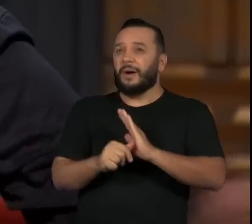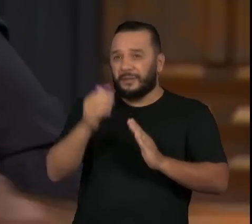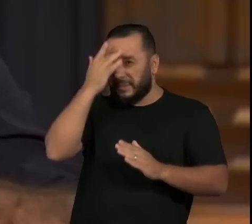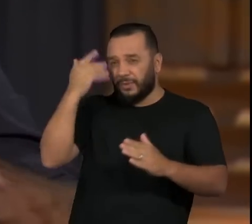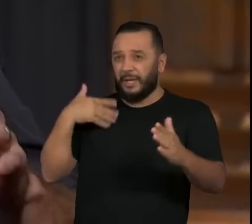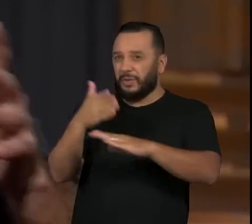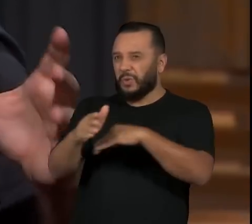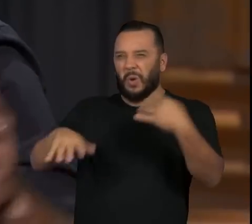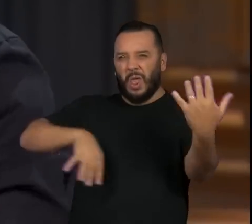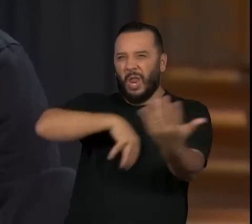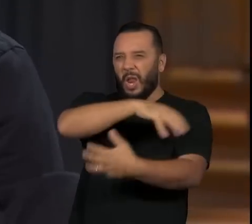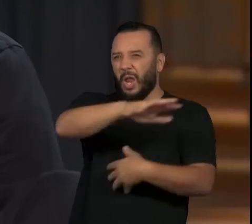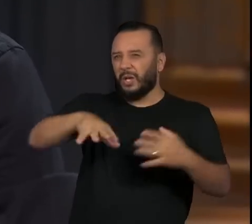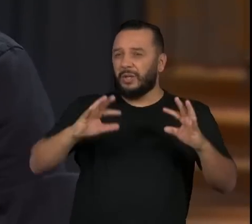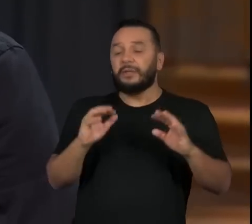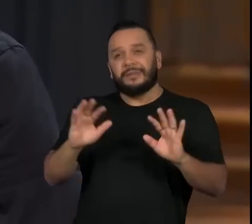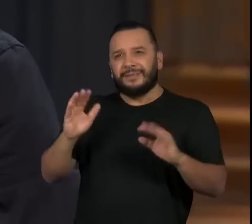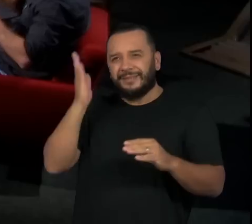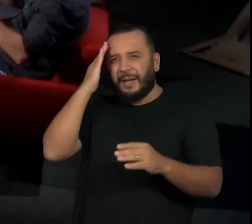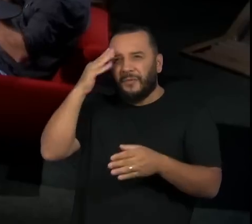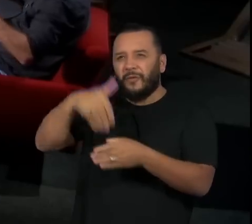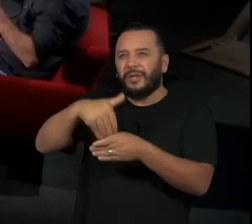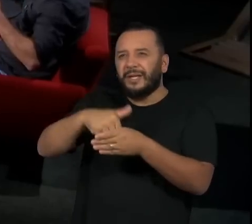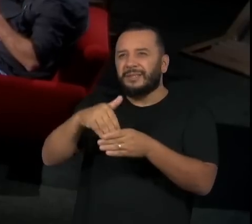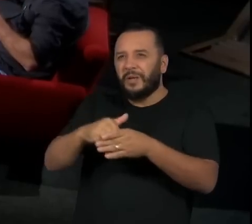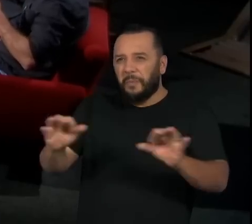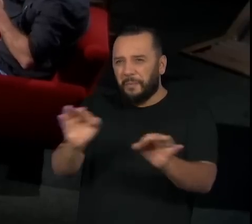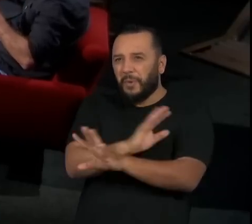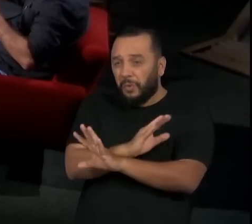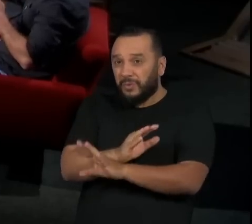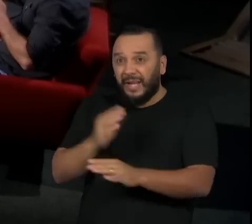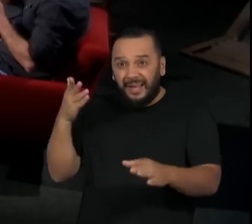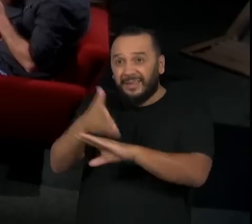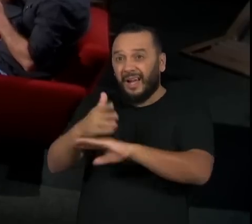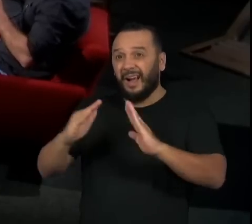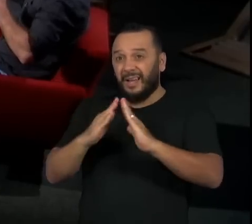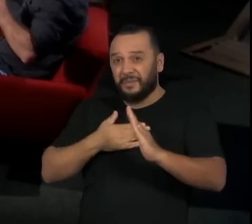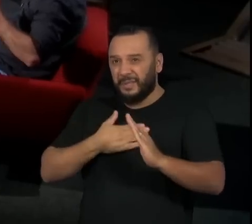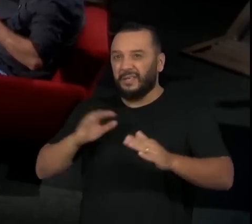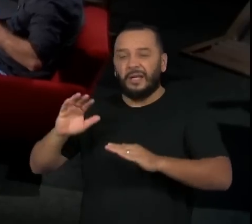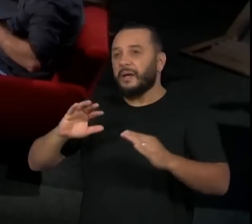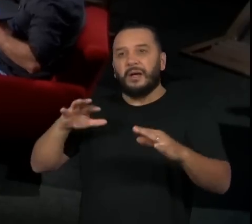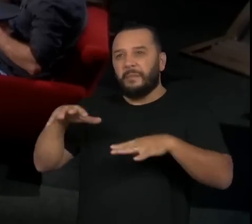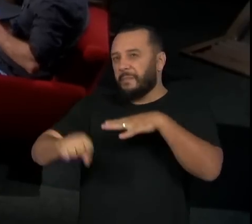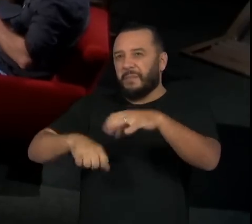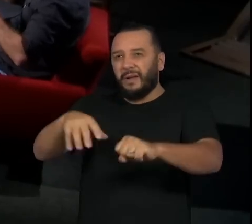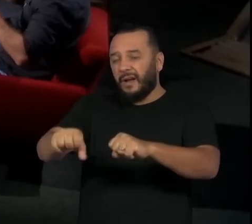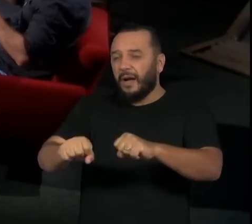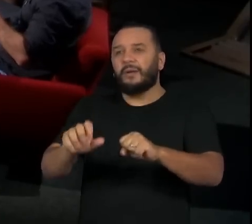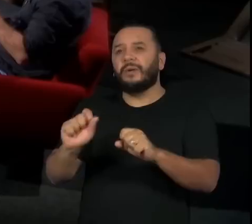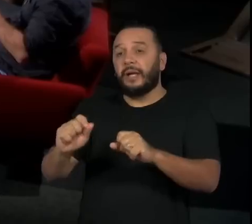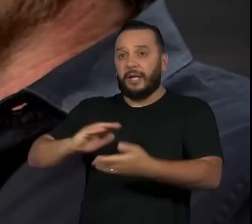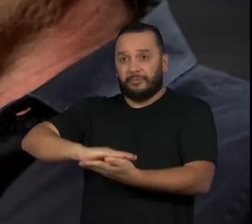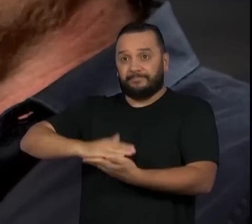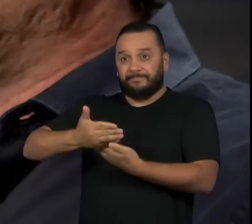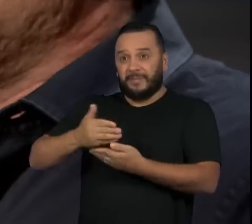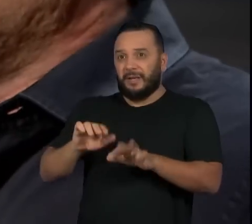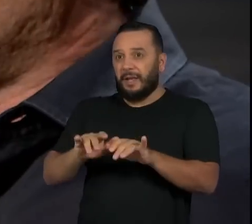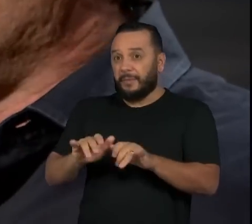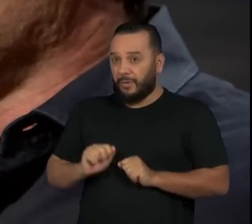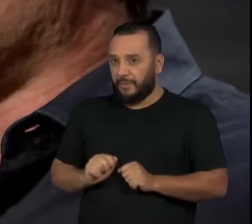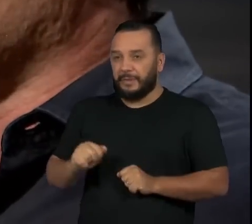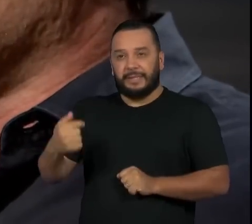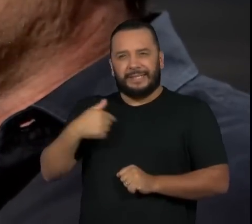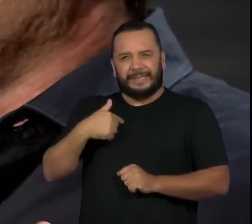Entraram, reviraram tudo logo depois das eleições, não levaram nada de valor, mas levaram ali um laptop. E a